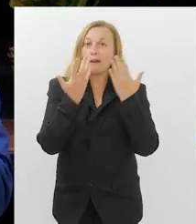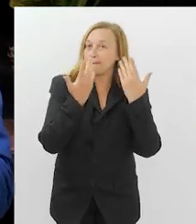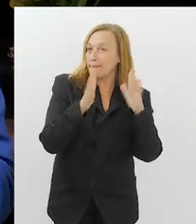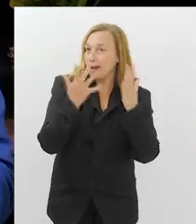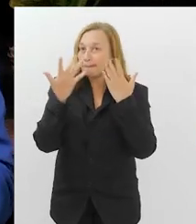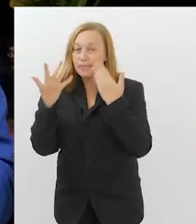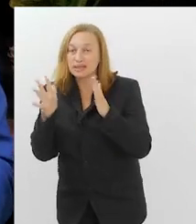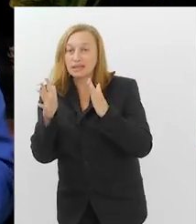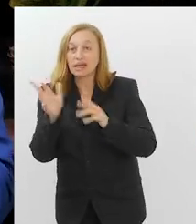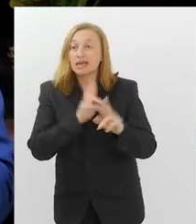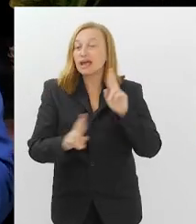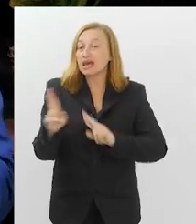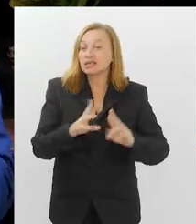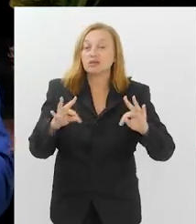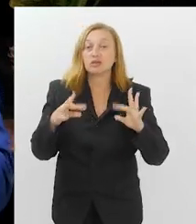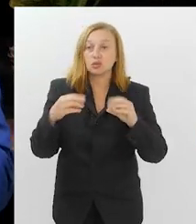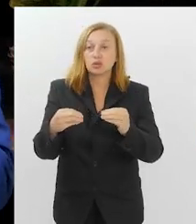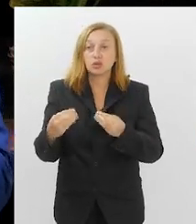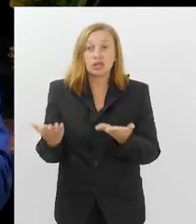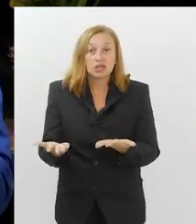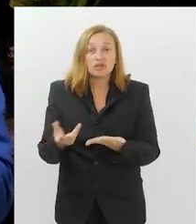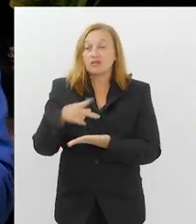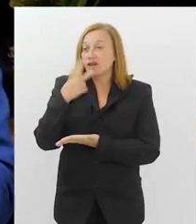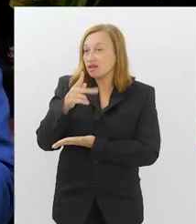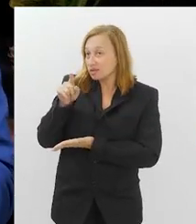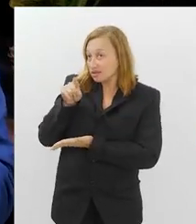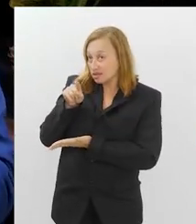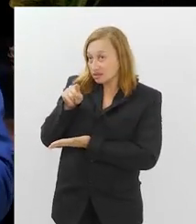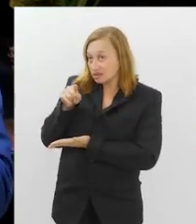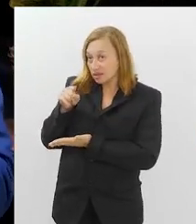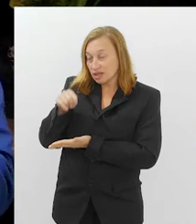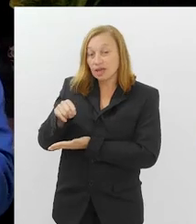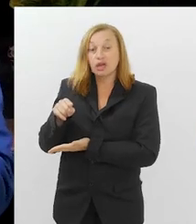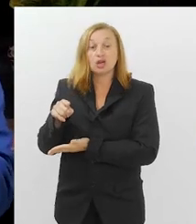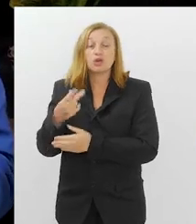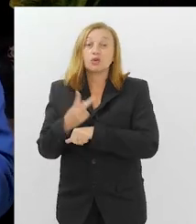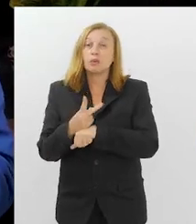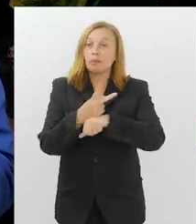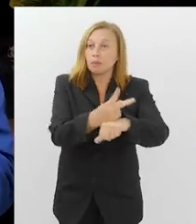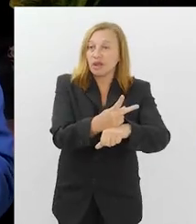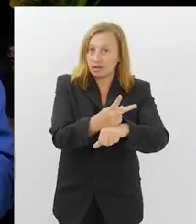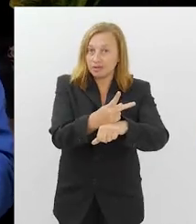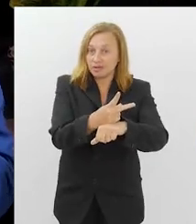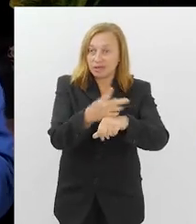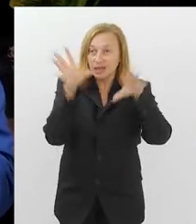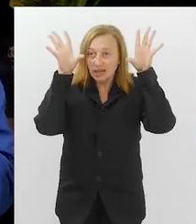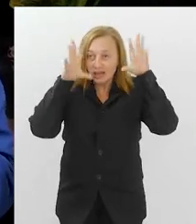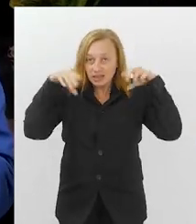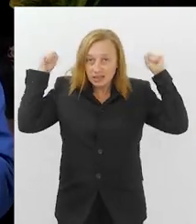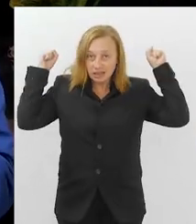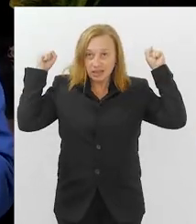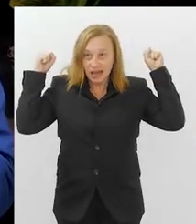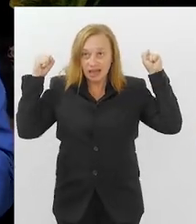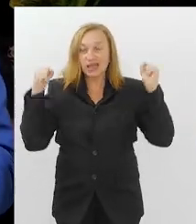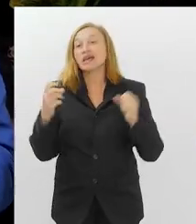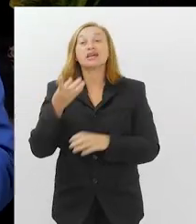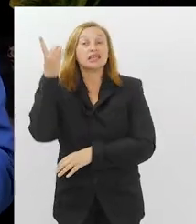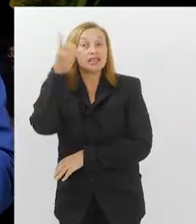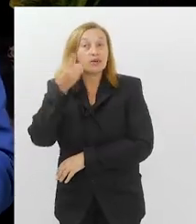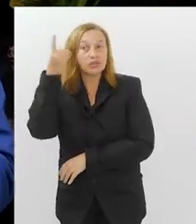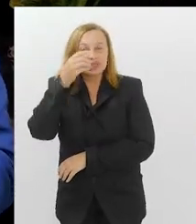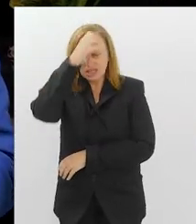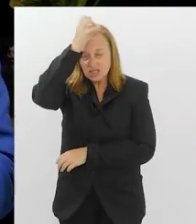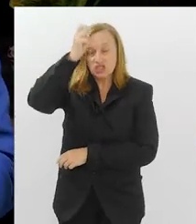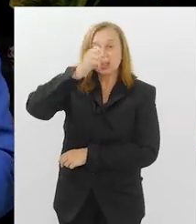e parabenizar em relação a isso. E a gente traz aqui a questão do Prêmio Dandara, que é de autoria da deputada tia Ju.